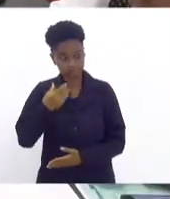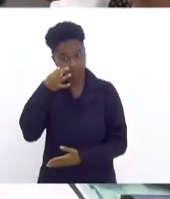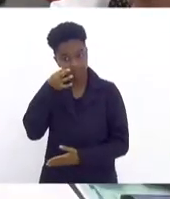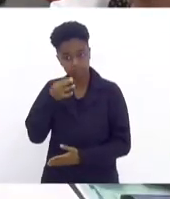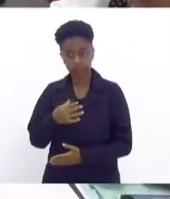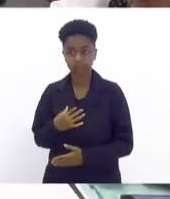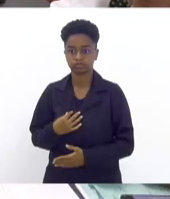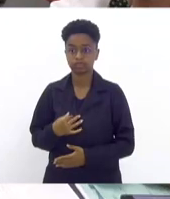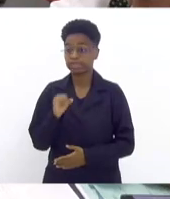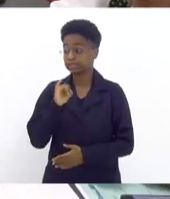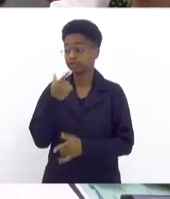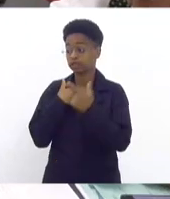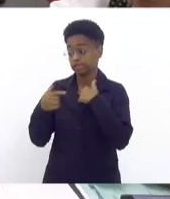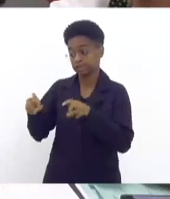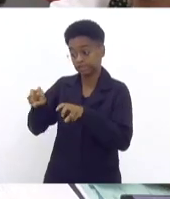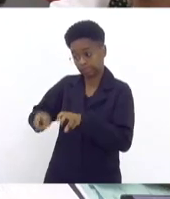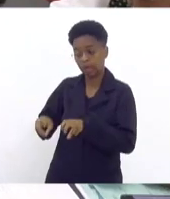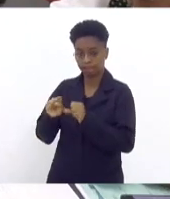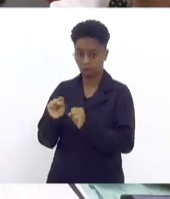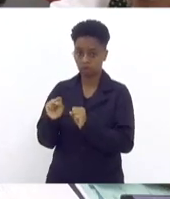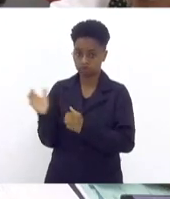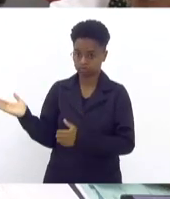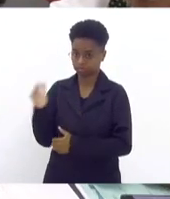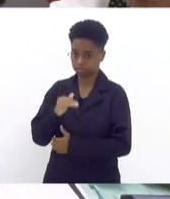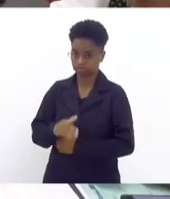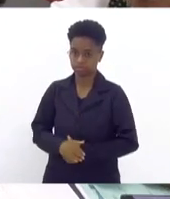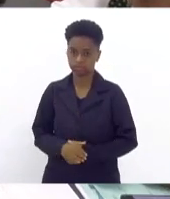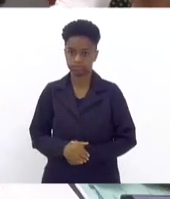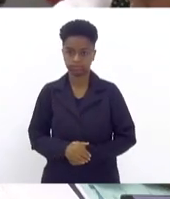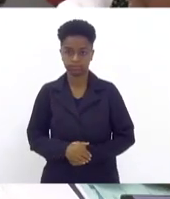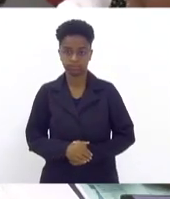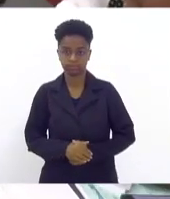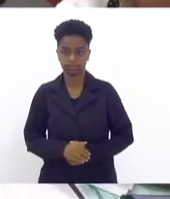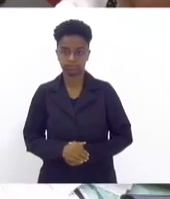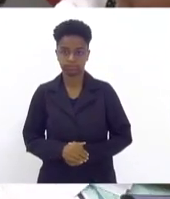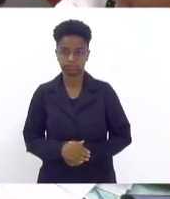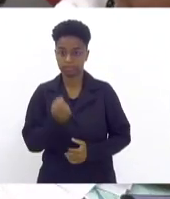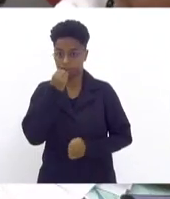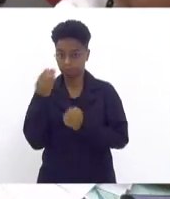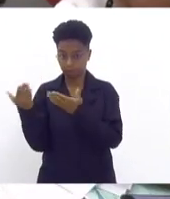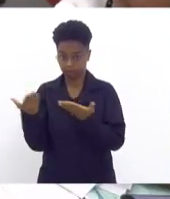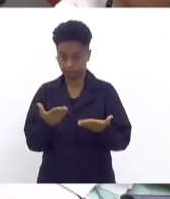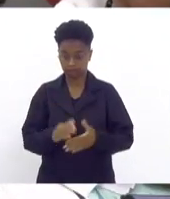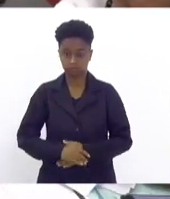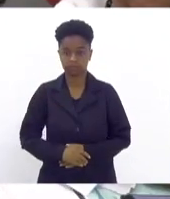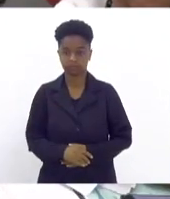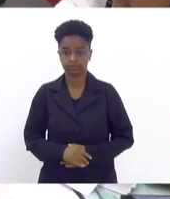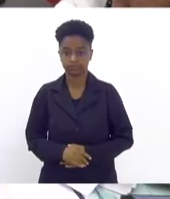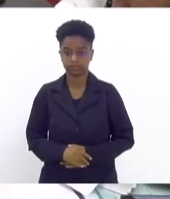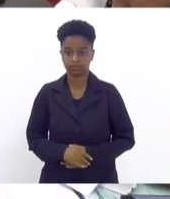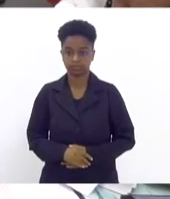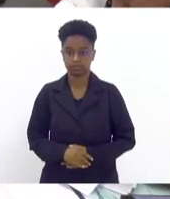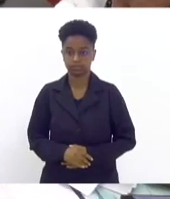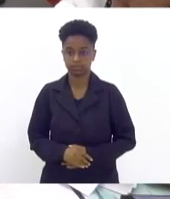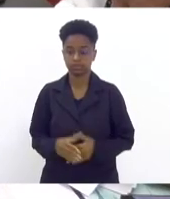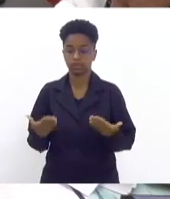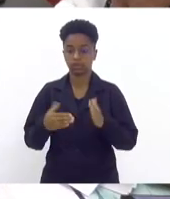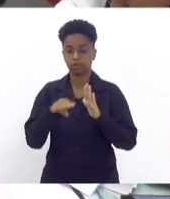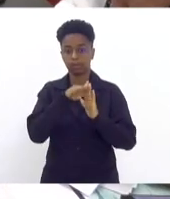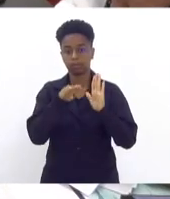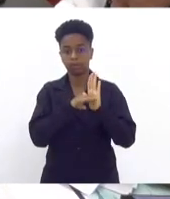Natália também. Se quiser também. Sentar aqui, vereador, fica à vontade aqui, ó. Vou sentar aqui. Seja bem-vindo. Passamos ao 20 da